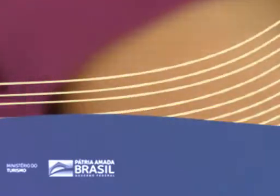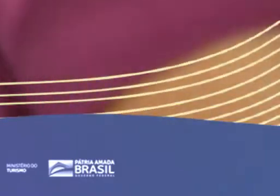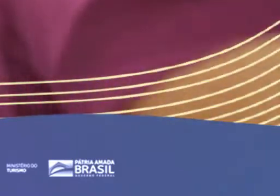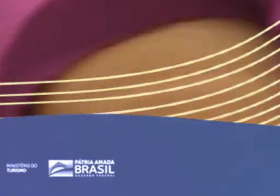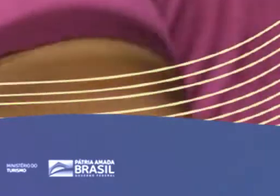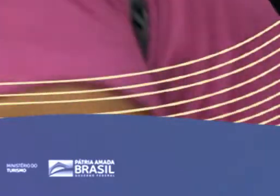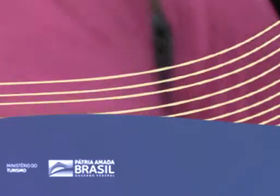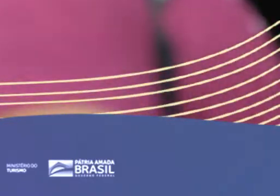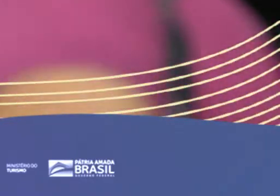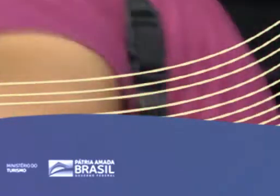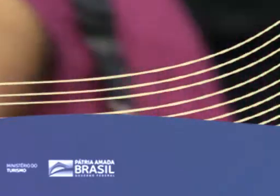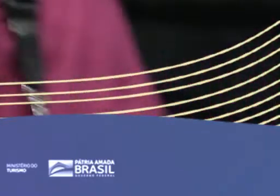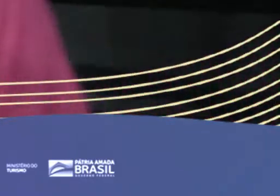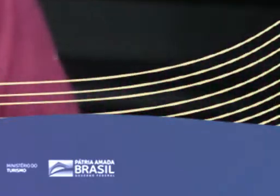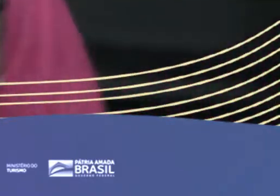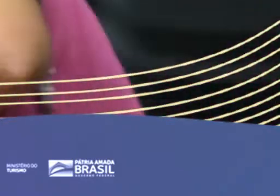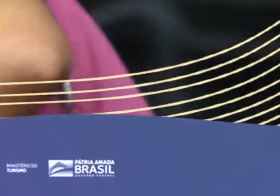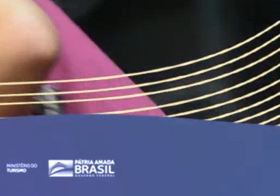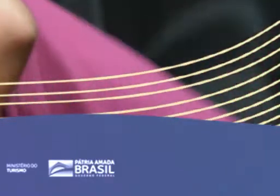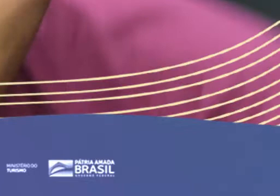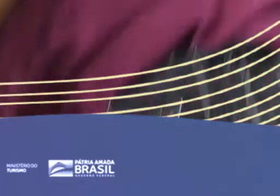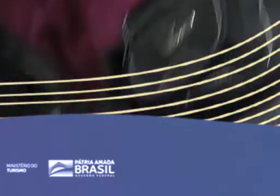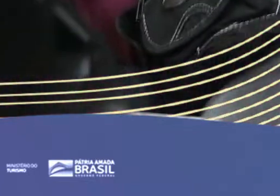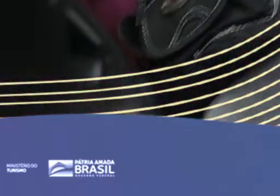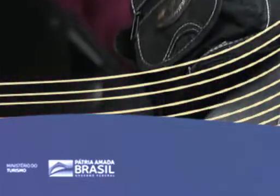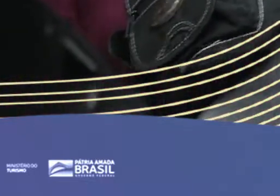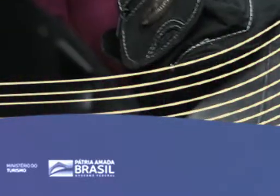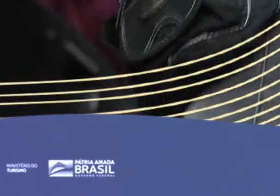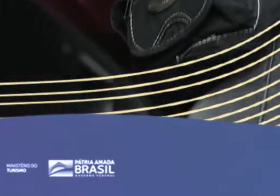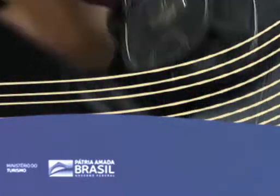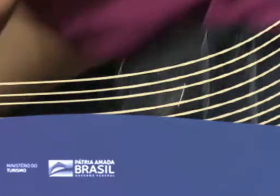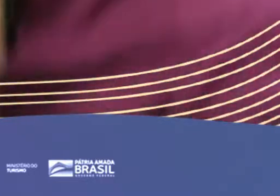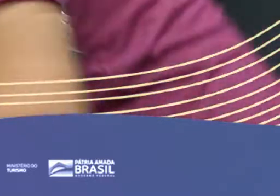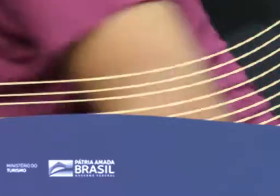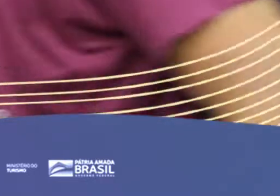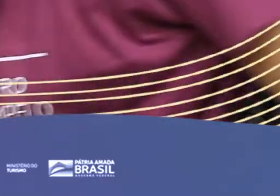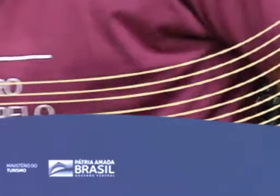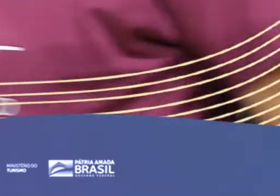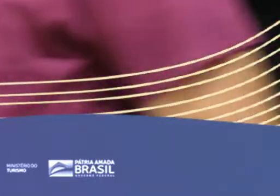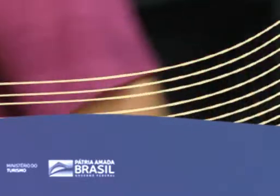Thank you.